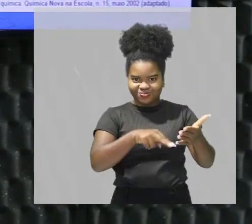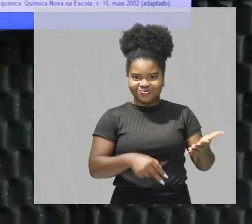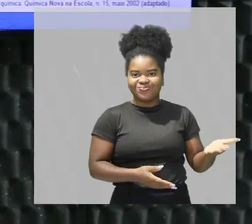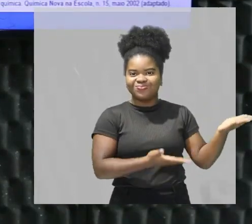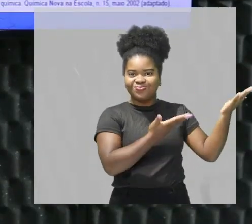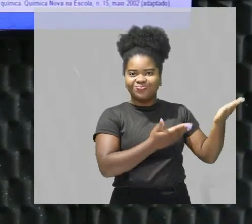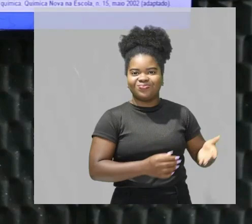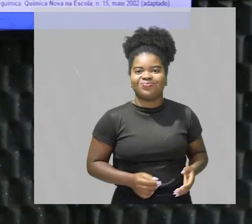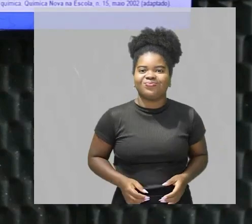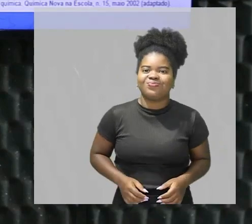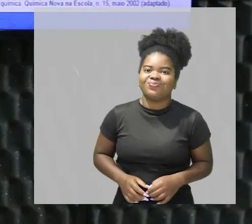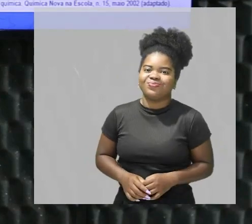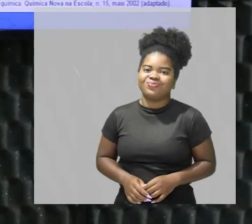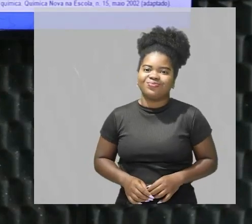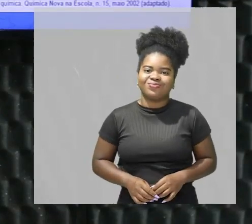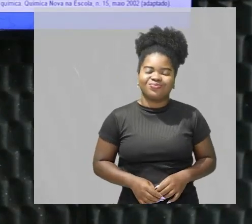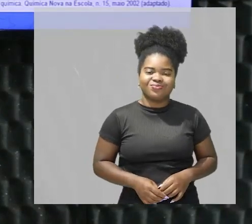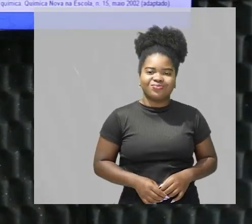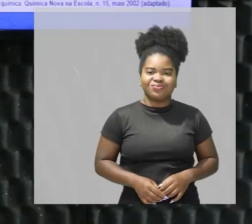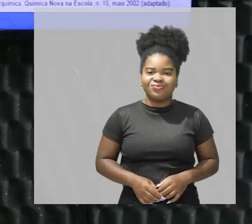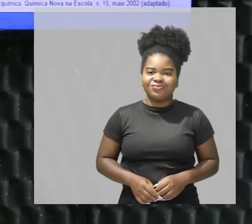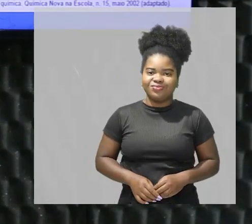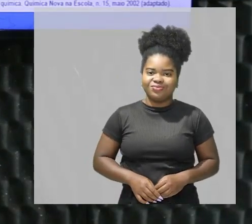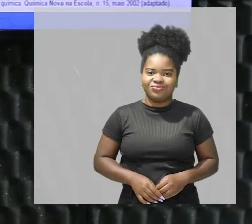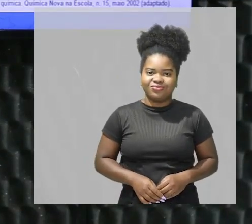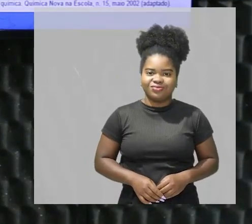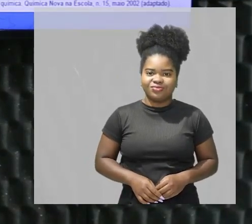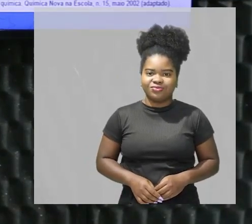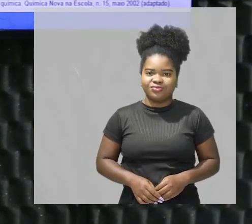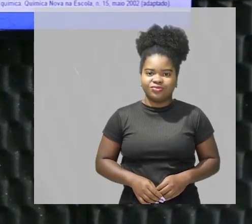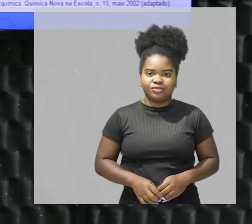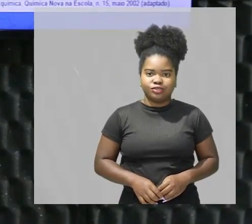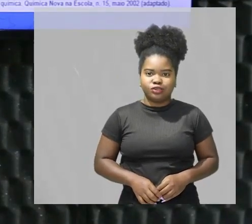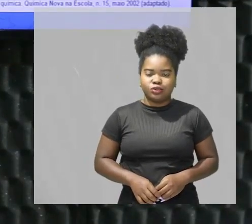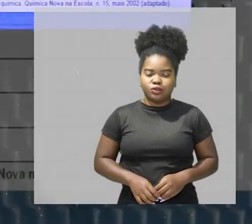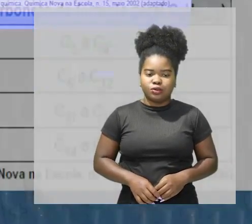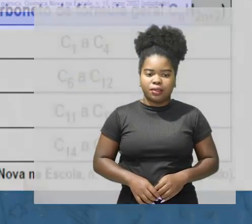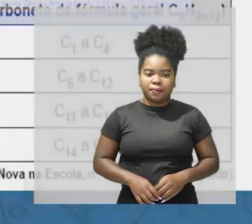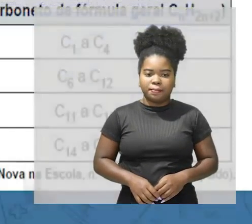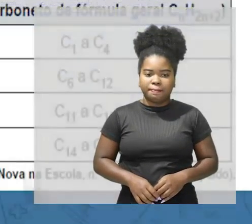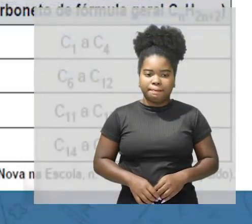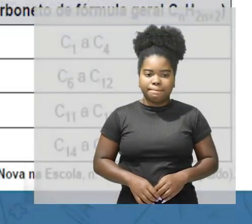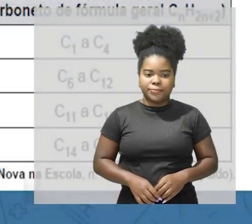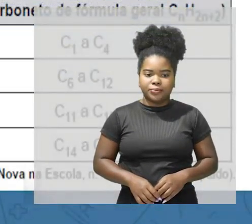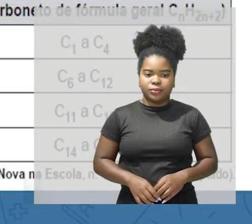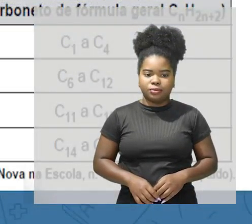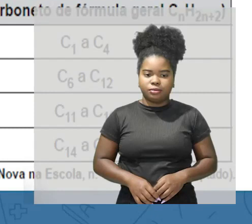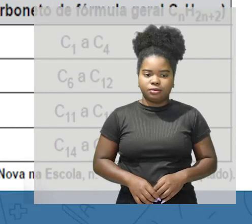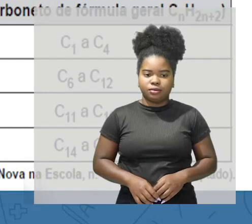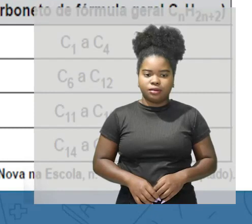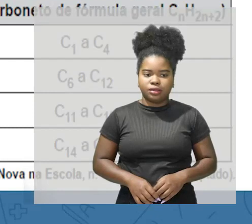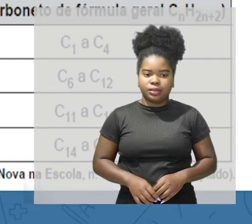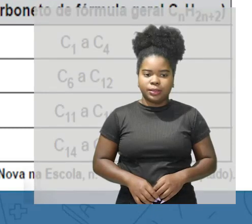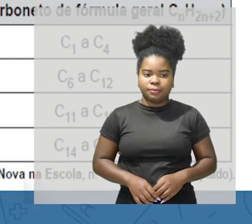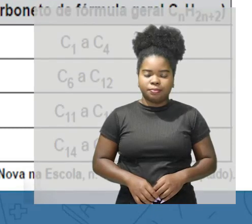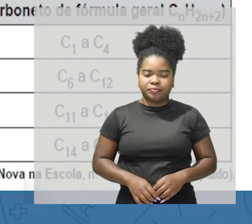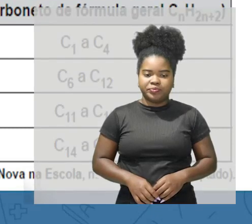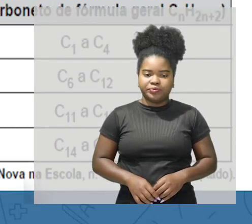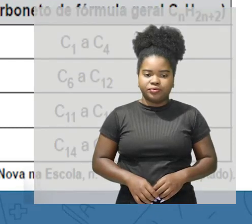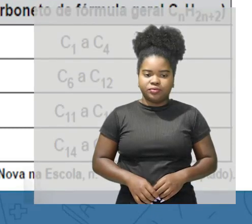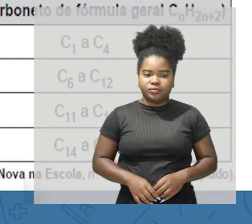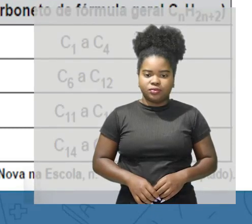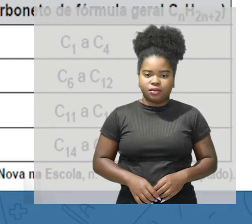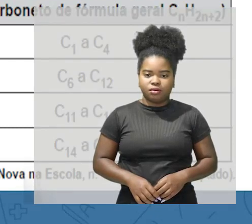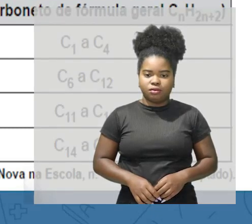Os hidrocarbonetos são moléculas orgânicas com uma série de aplicações industriais. Por exemplo, eles